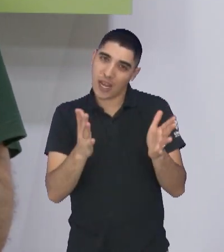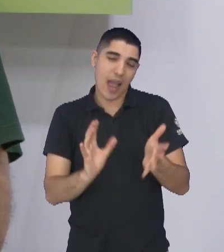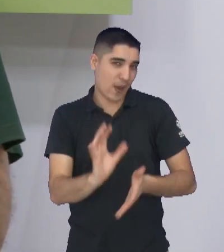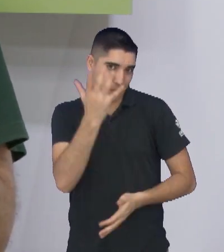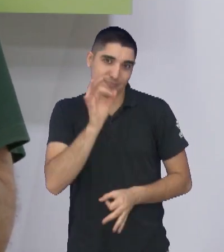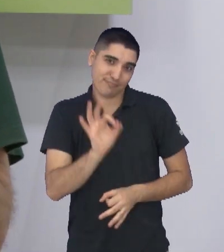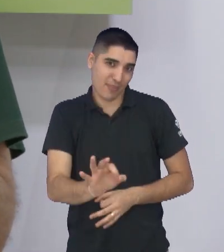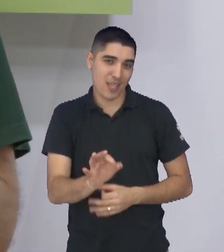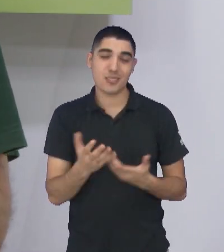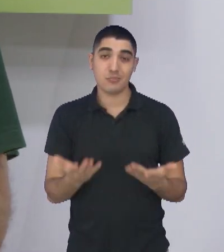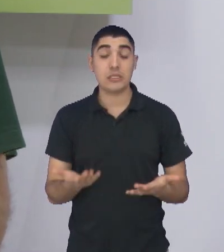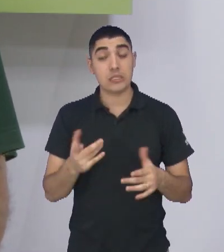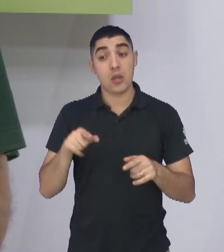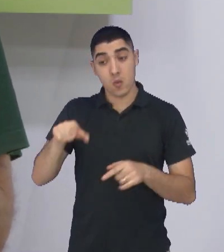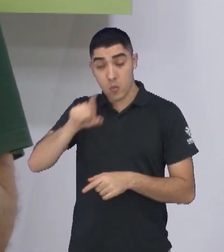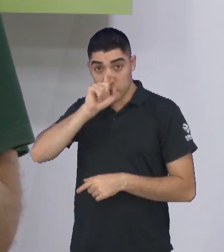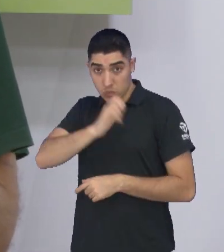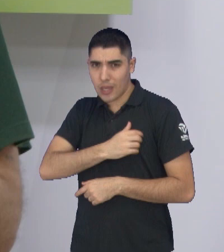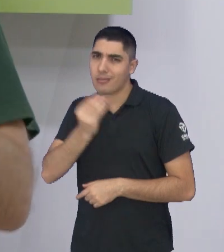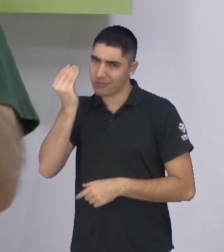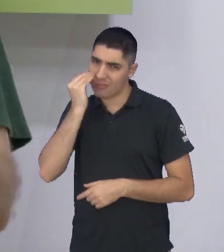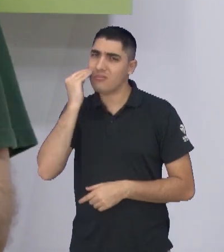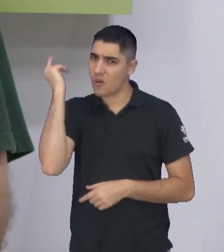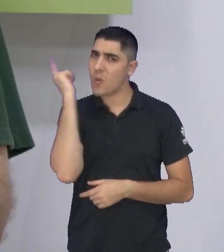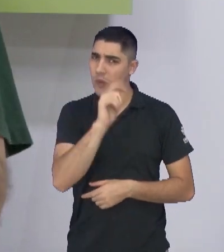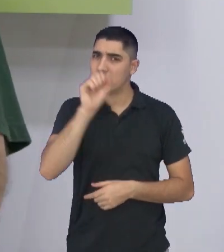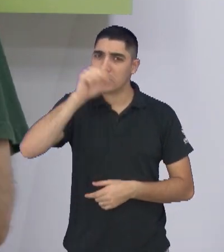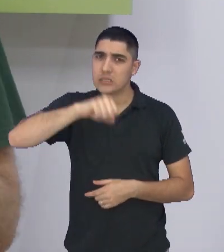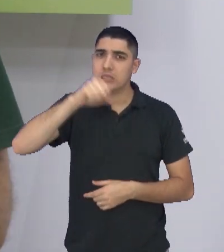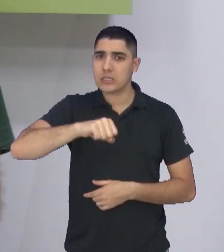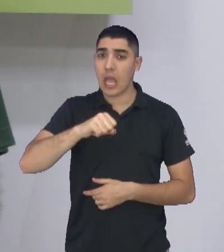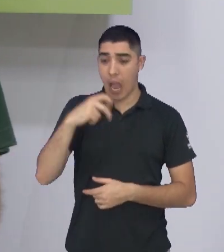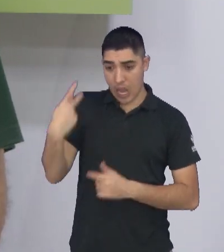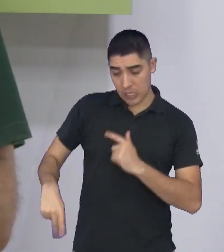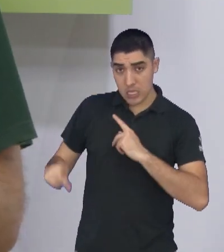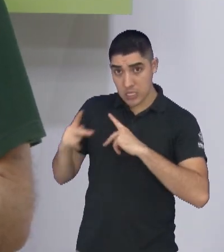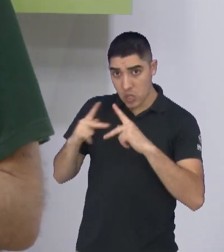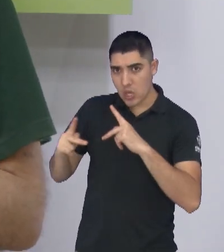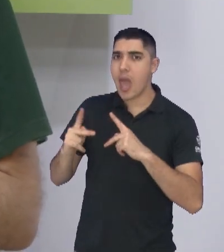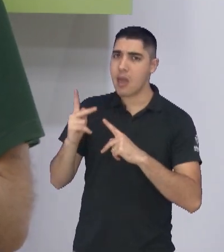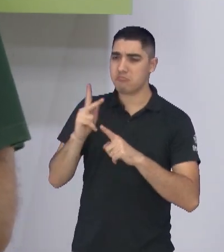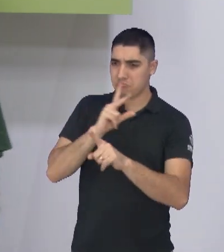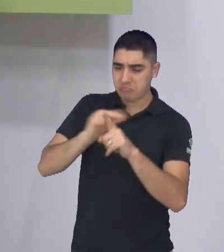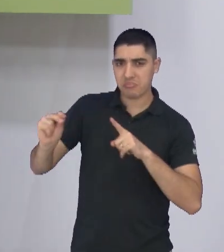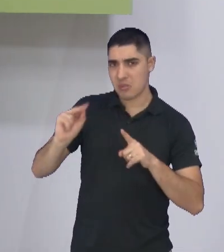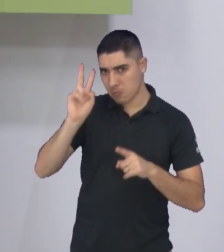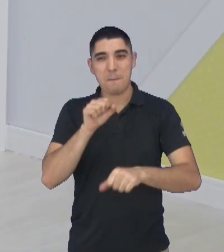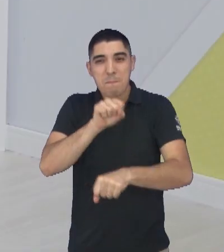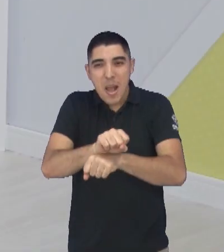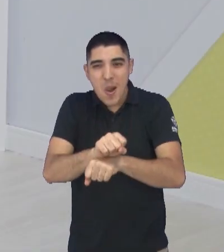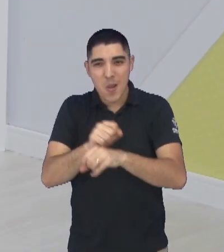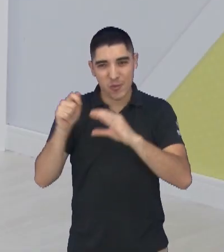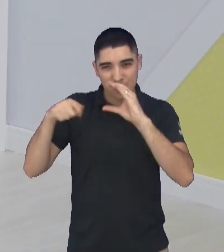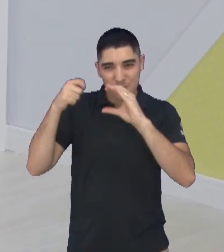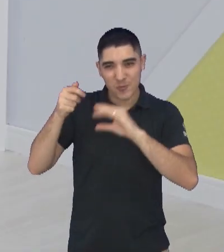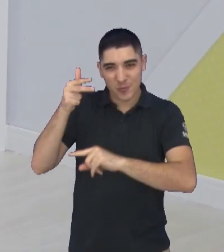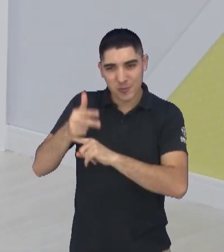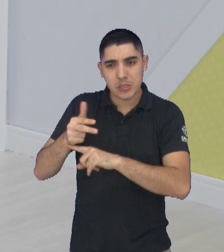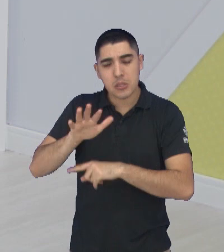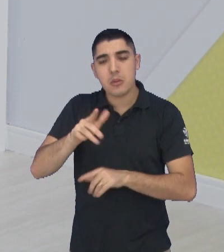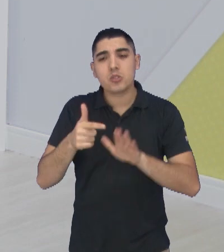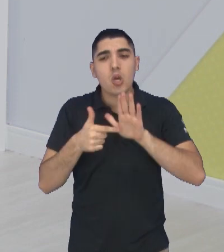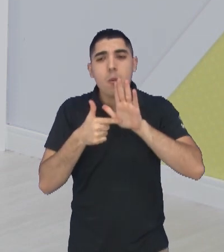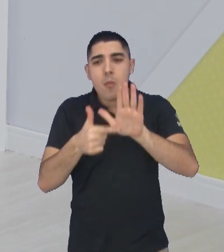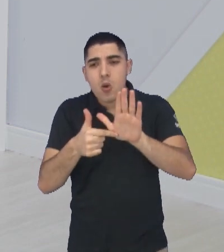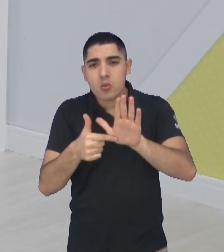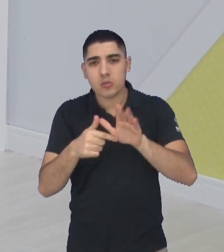José tem totalmente as chances e as possibilidades de poder reverter no segundo jogo. Pois é. Coloca pra gente, então, pra gente dar uma olhada com